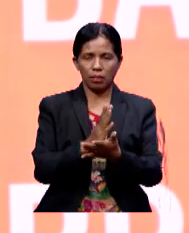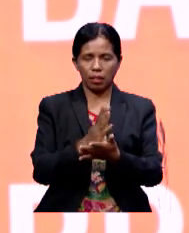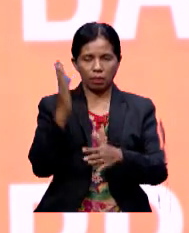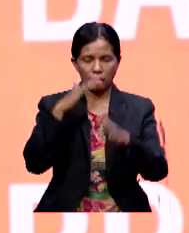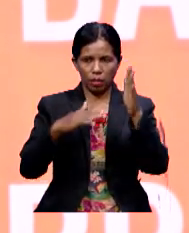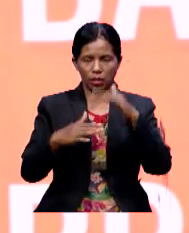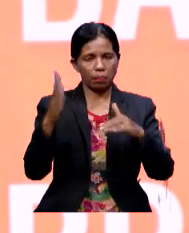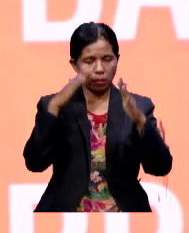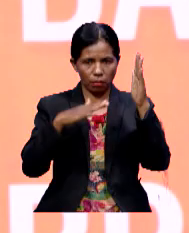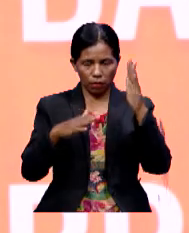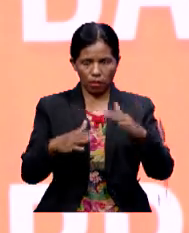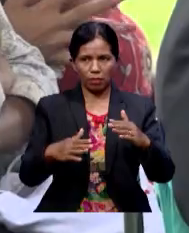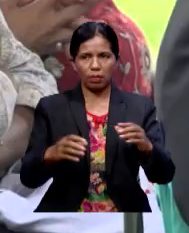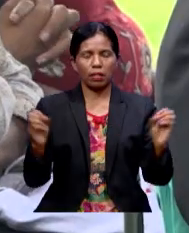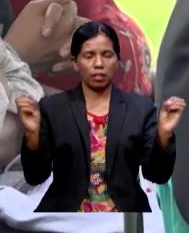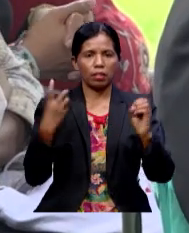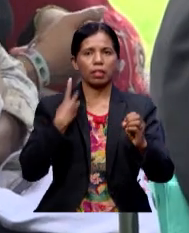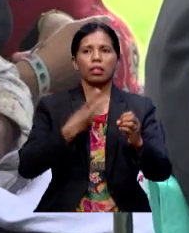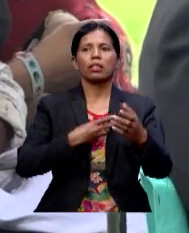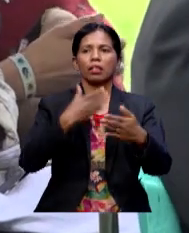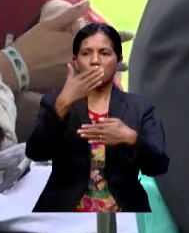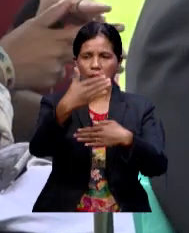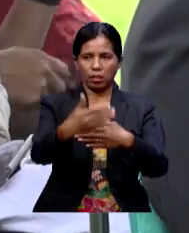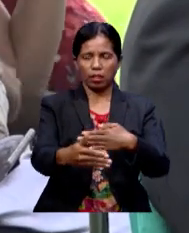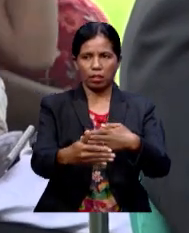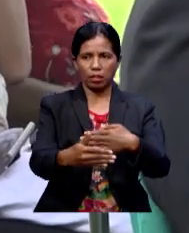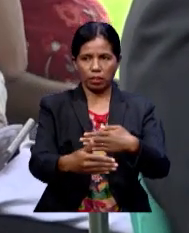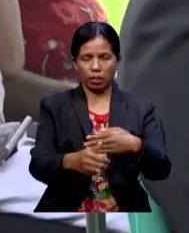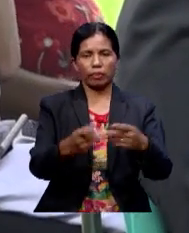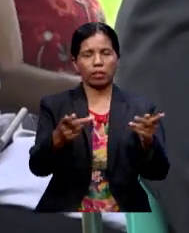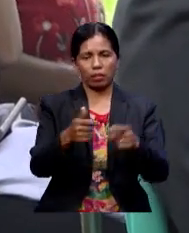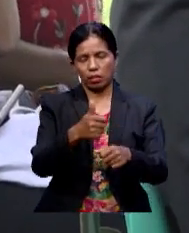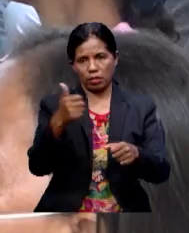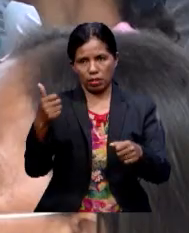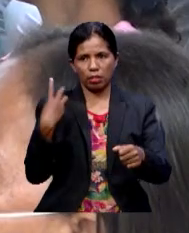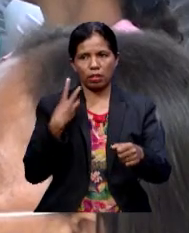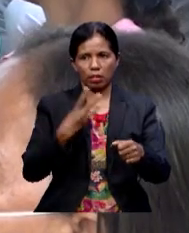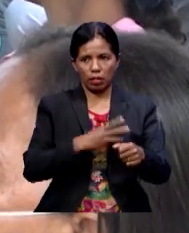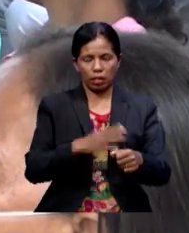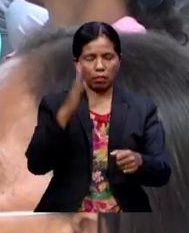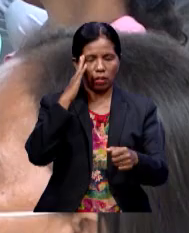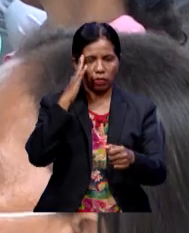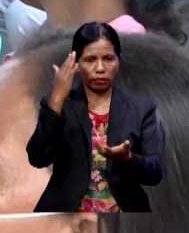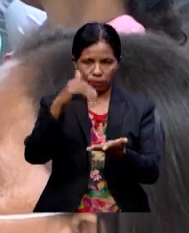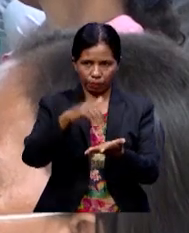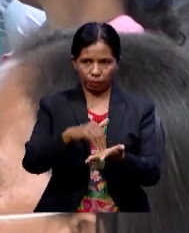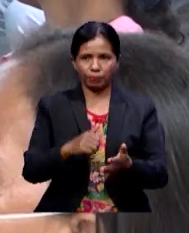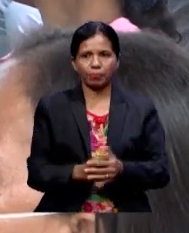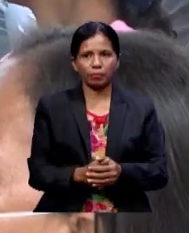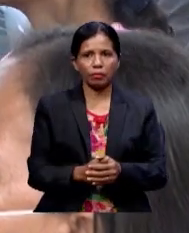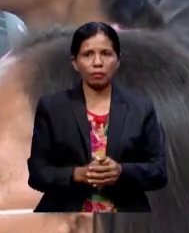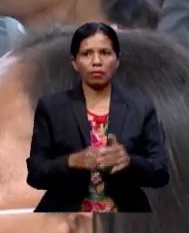problema acontece, está acabar, fase cedo, que está bolo, mediação. Mediação,